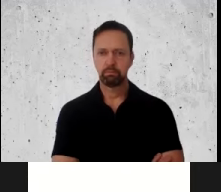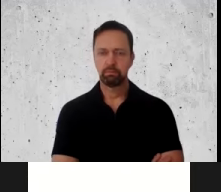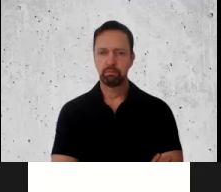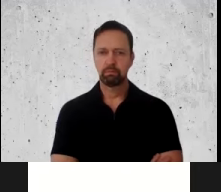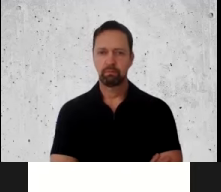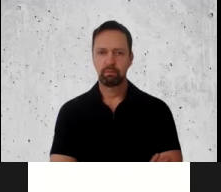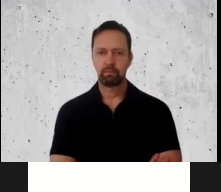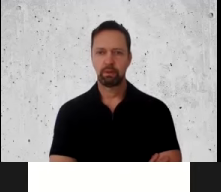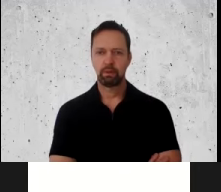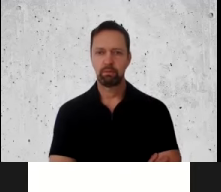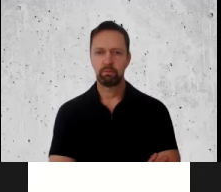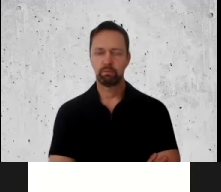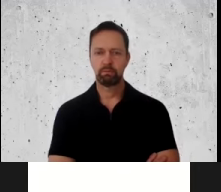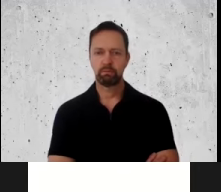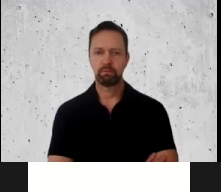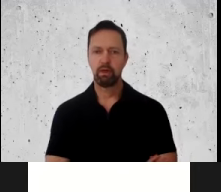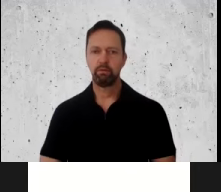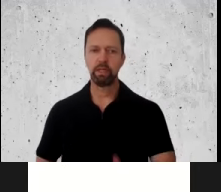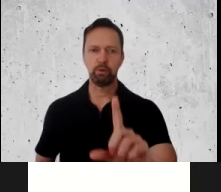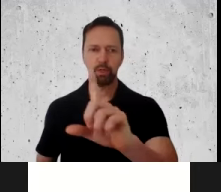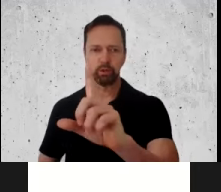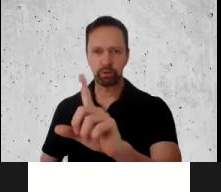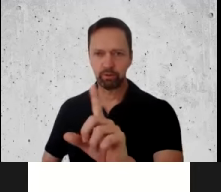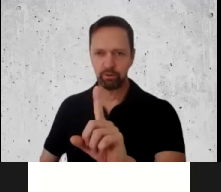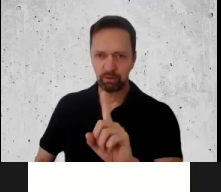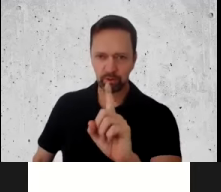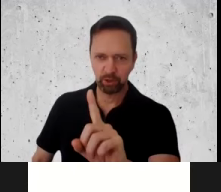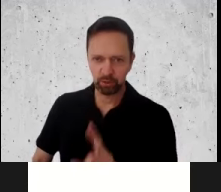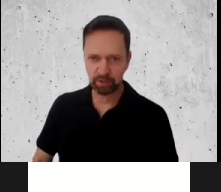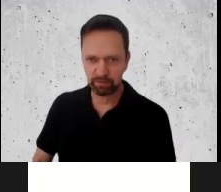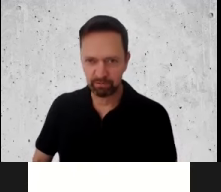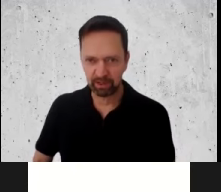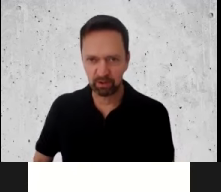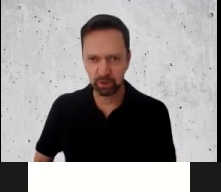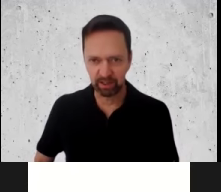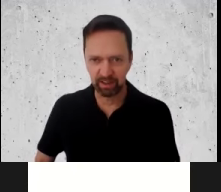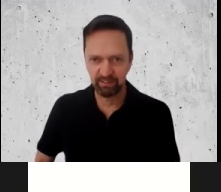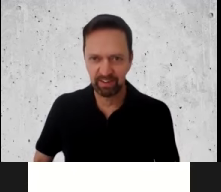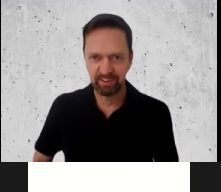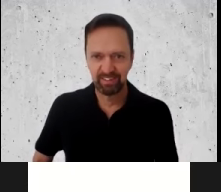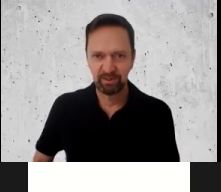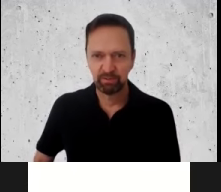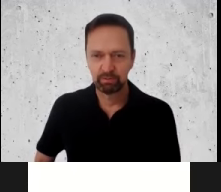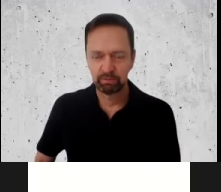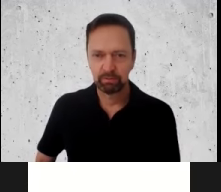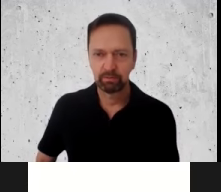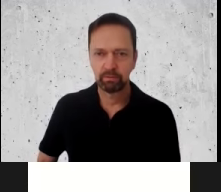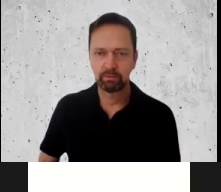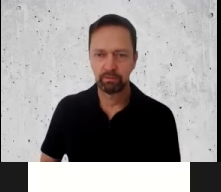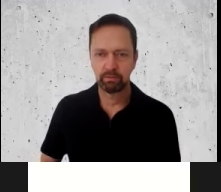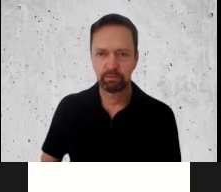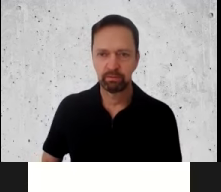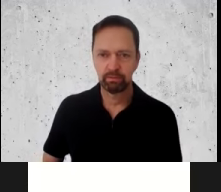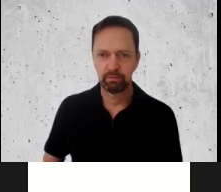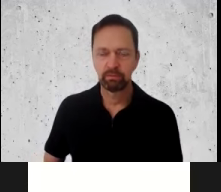né? Então, um dos efeitos da lei é justamente isso. Um minuto para concluir. Todas as obrigações contraídas,